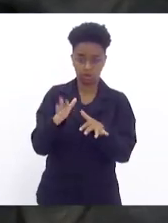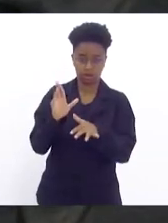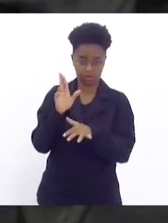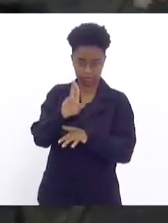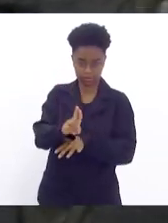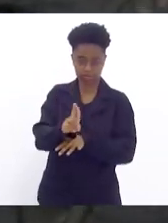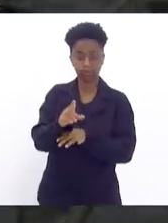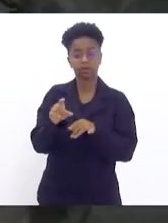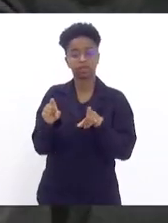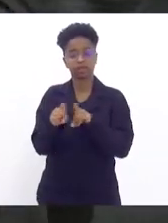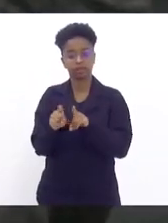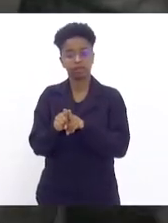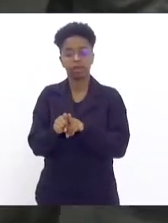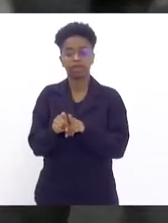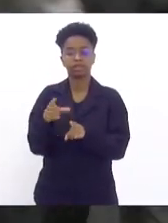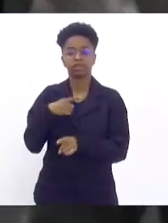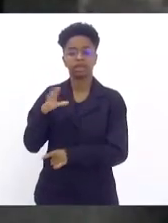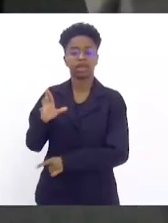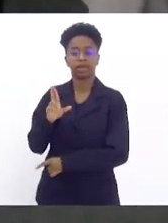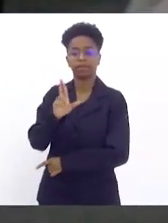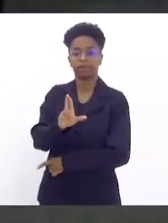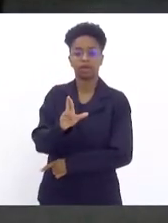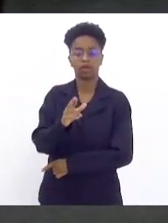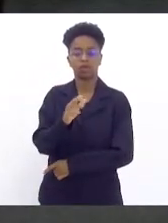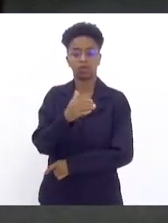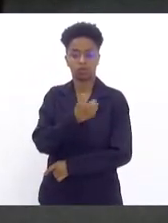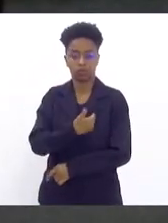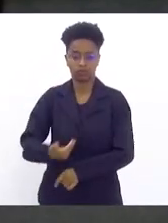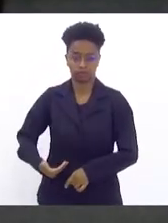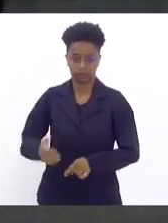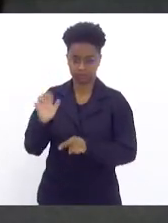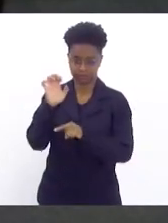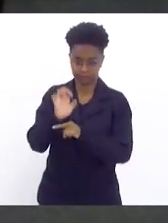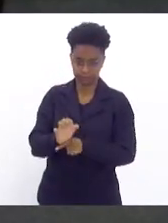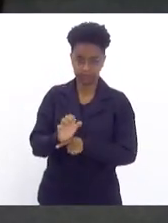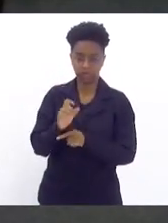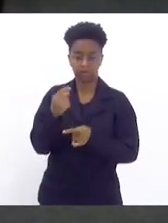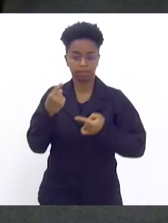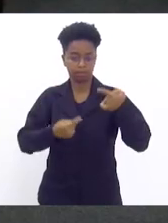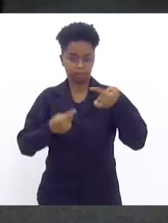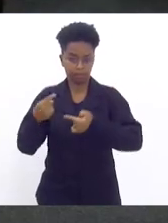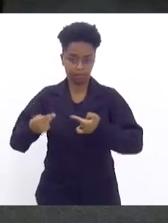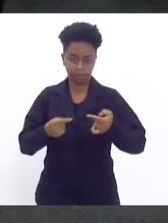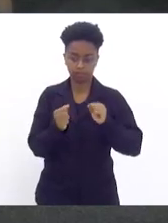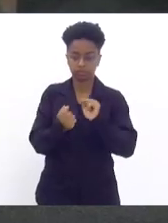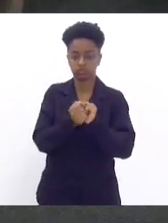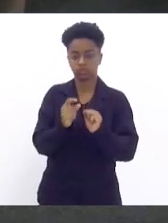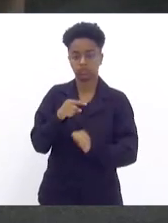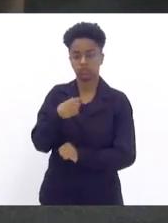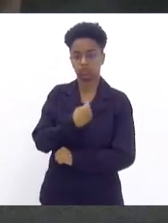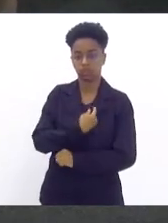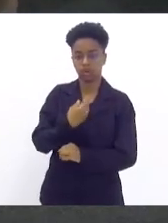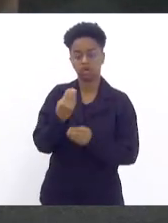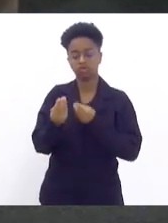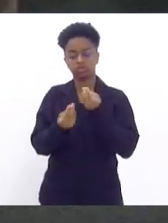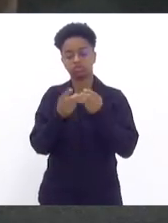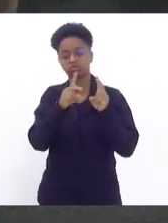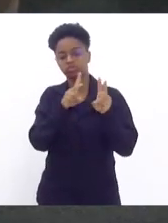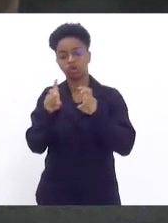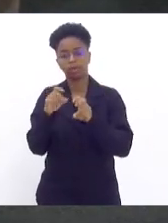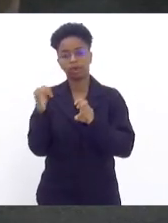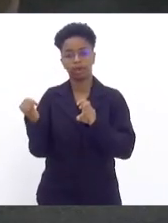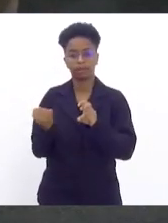a participação de representantes do Governo do Estado né que foi debater conosco a importância da